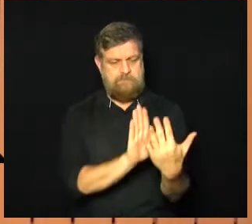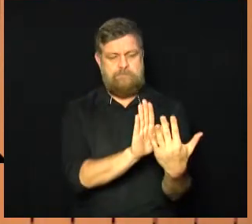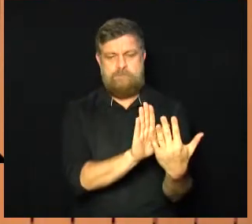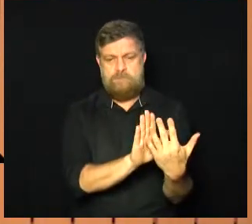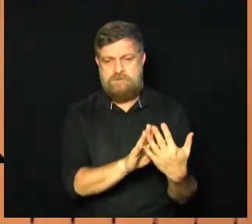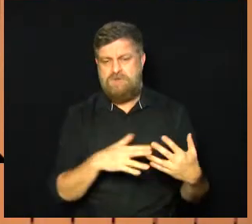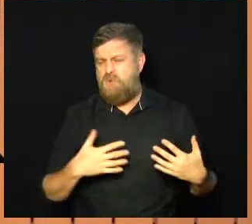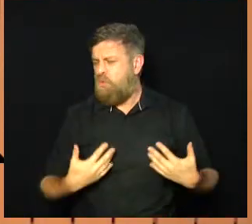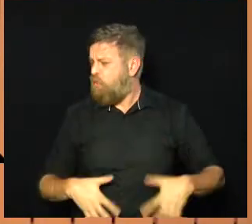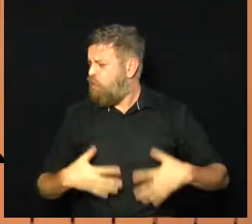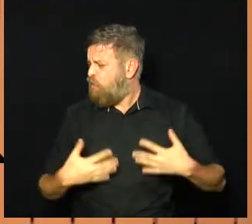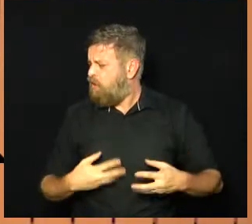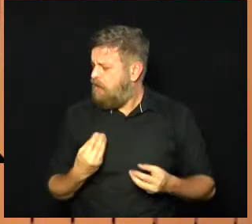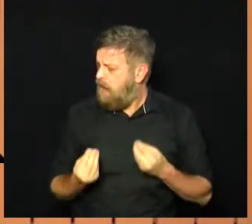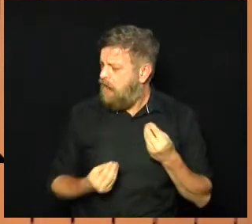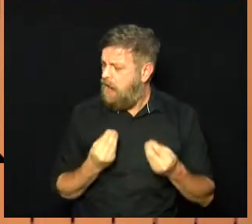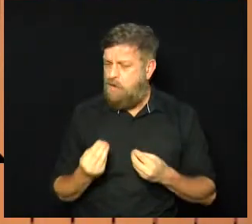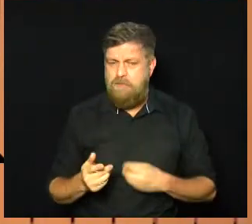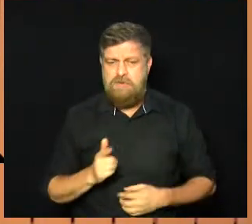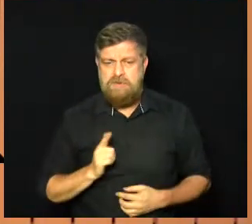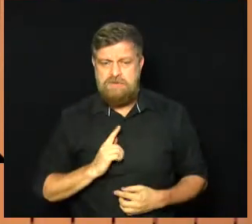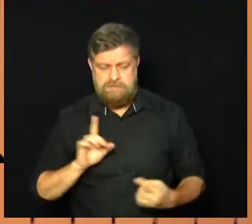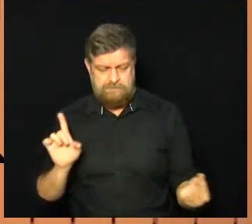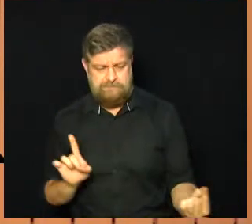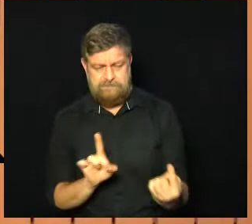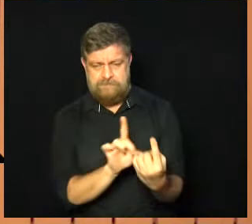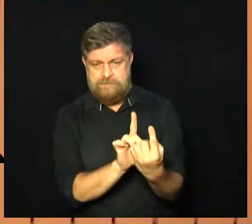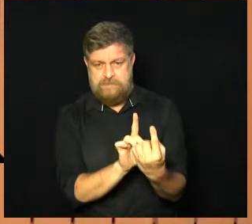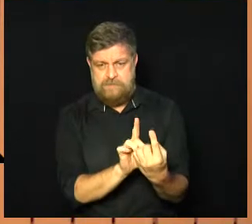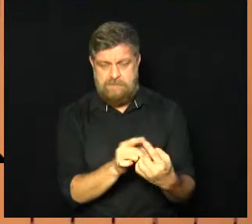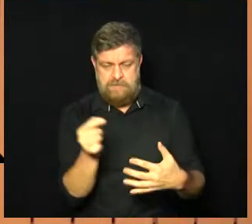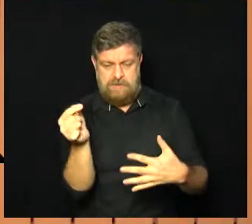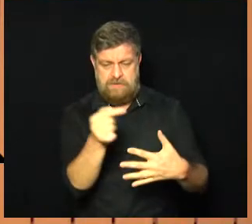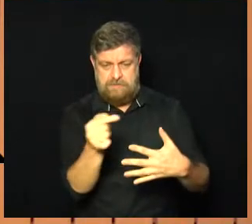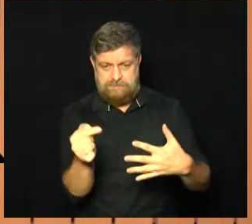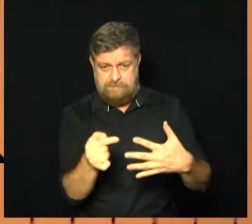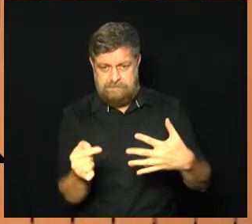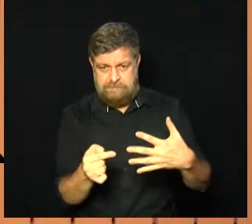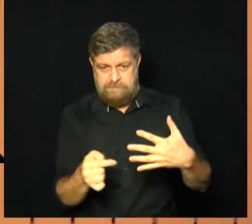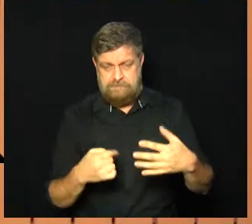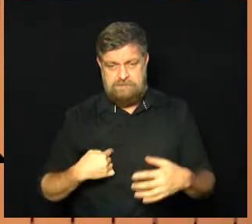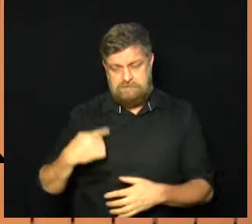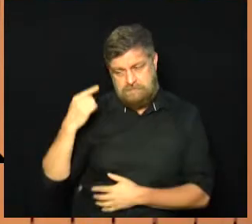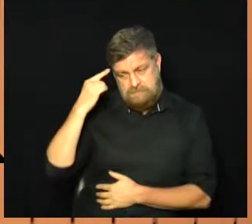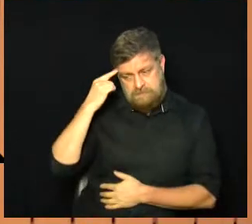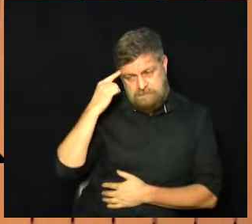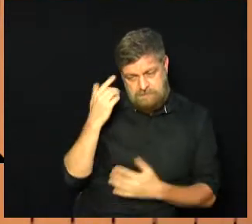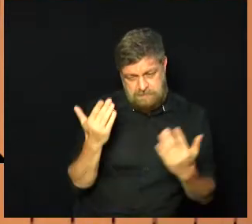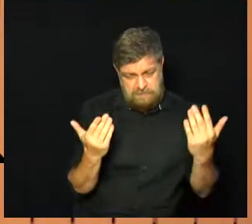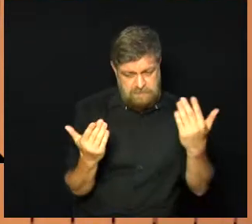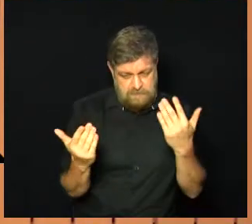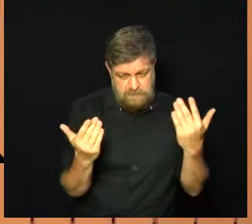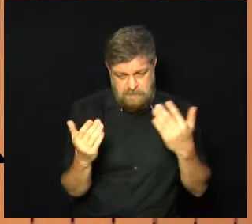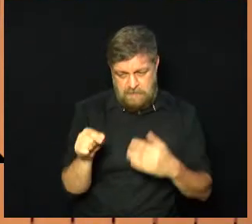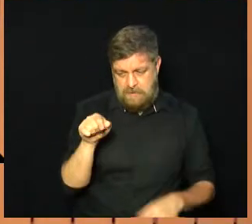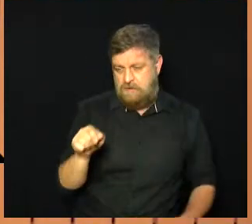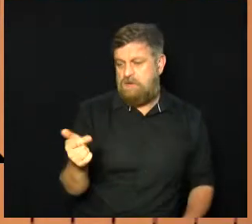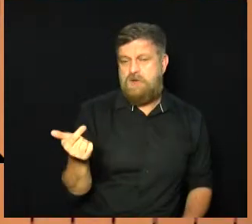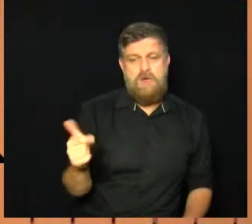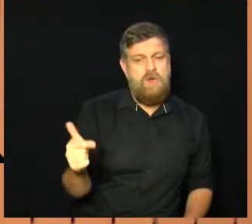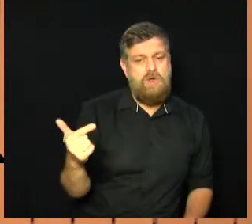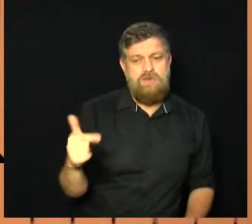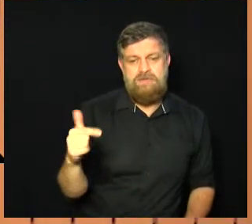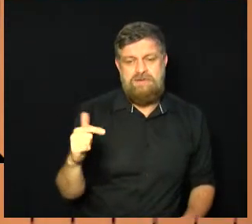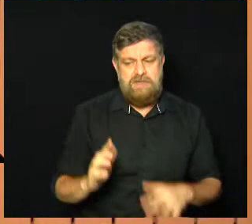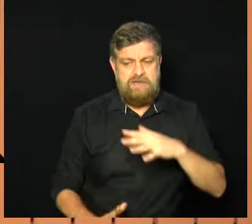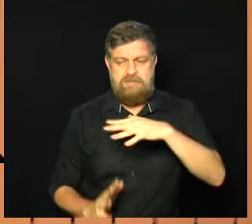de combatividade a alguns pontos, enquanto a outros a gente não tem esse mesmo